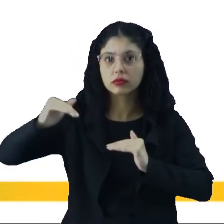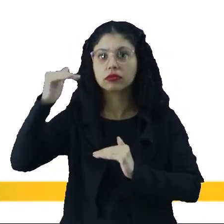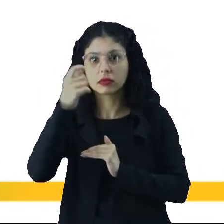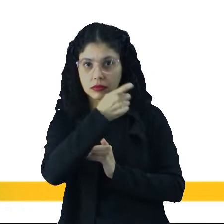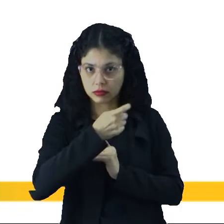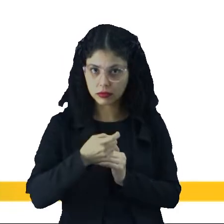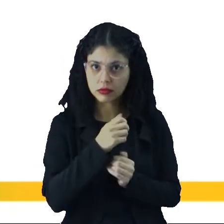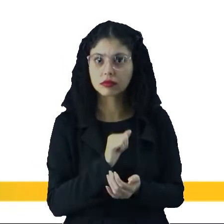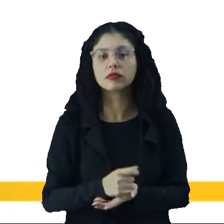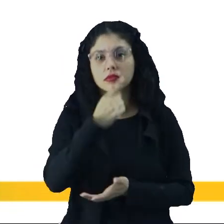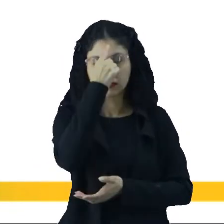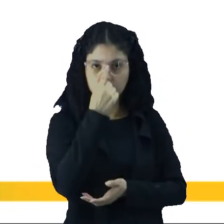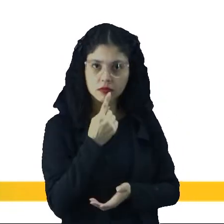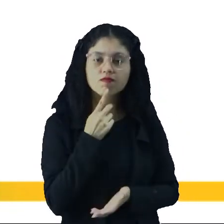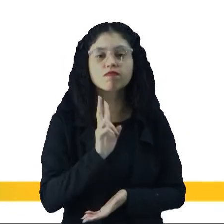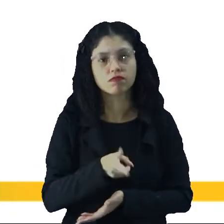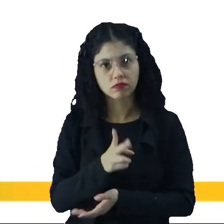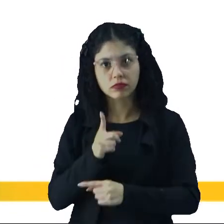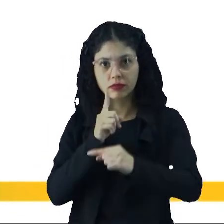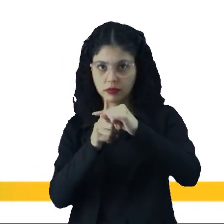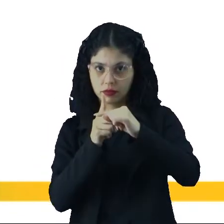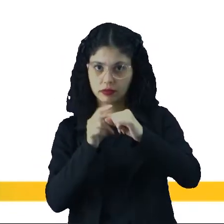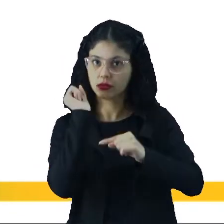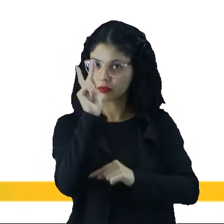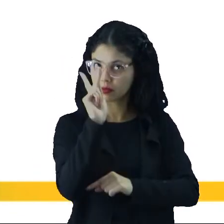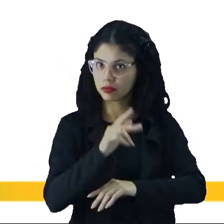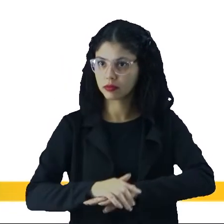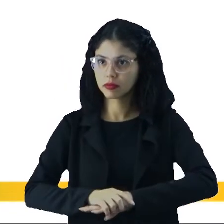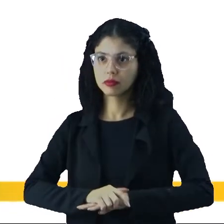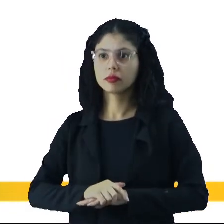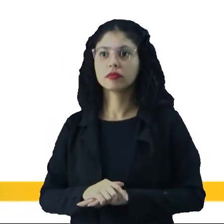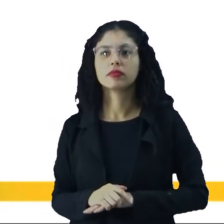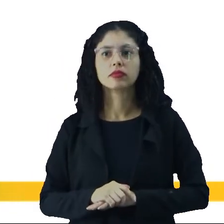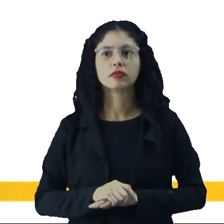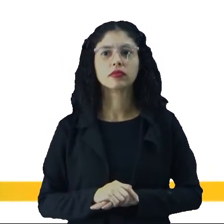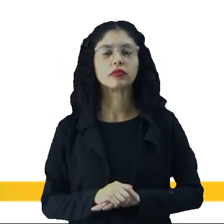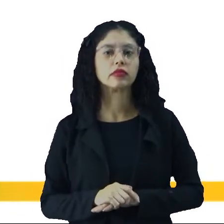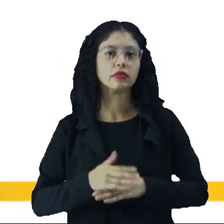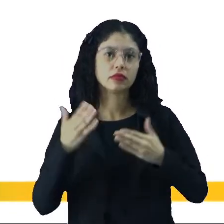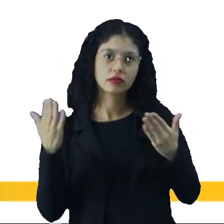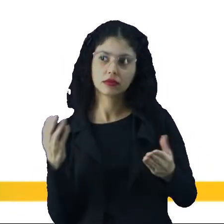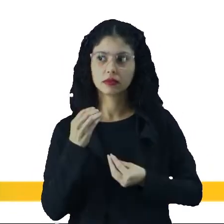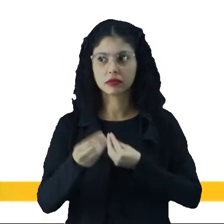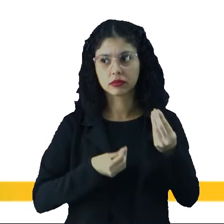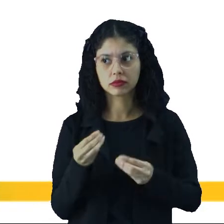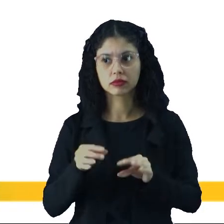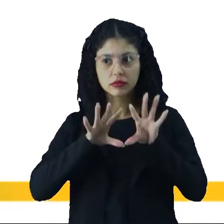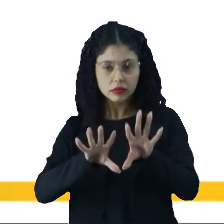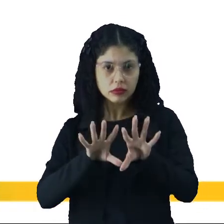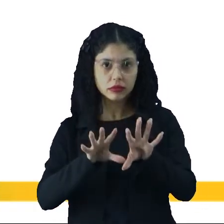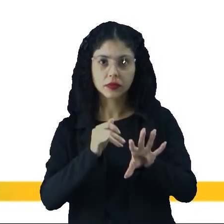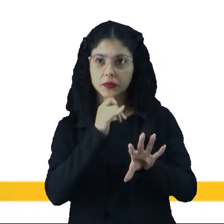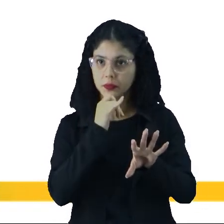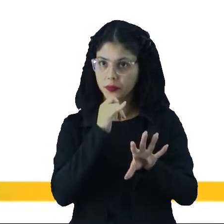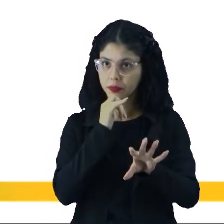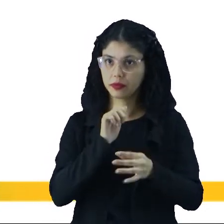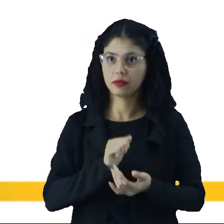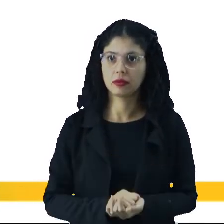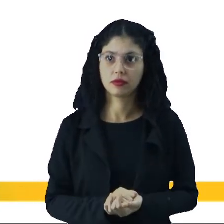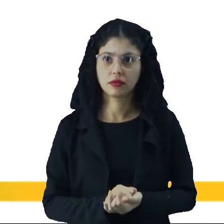eixo X. Imagem sempre positiva, ok? Então, como é que vai ser isso aqui, ó? Um